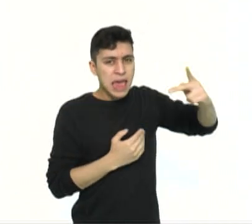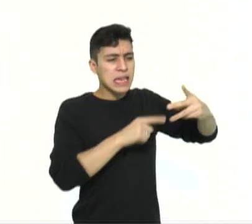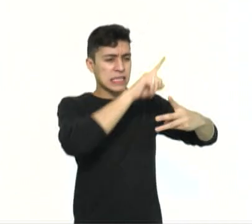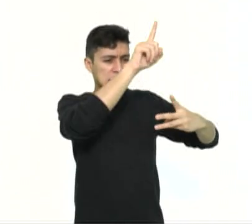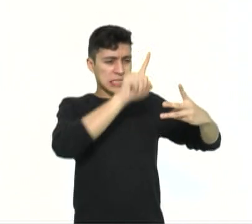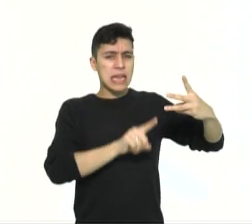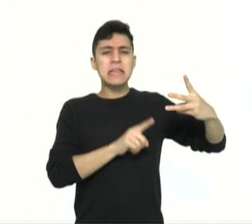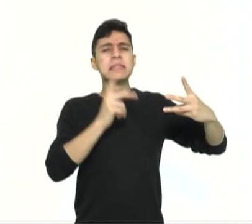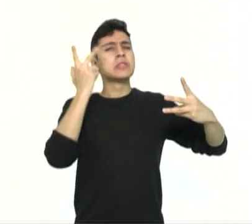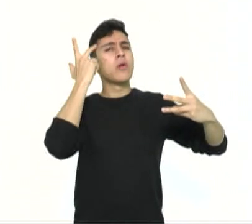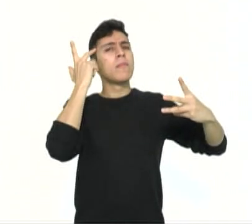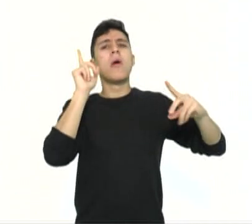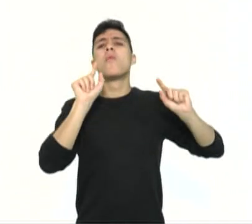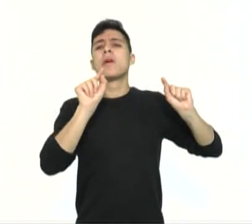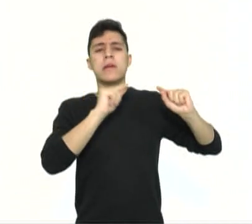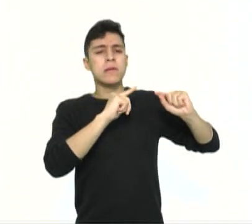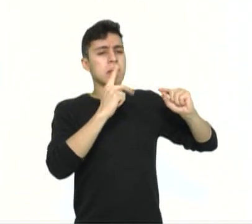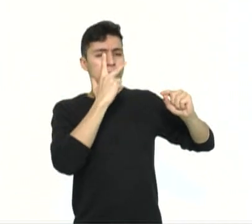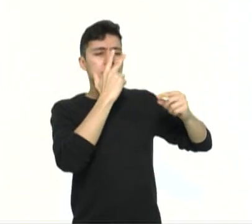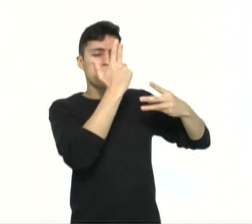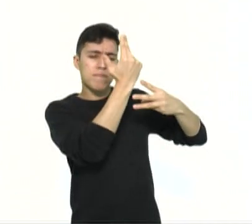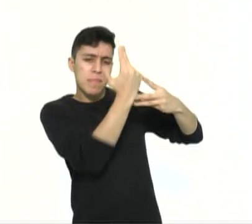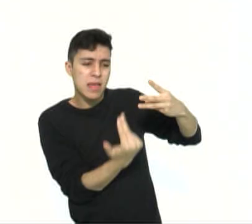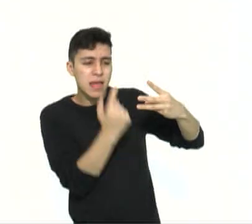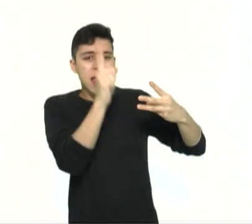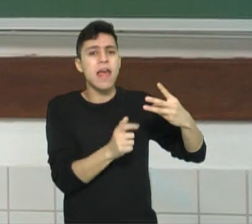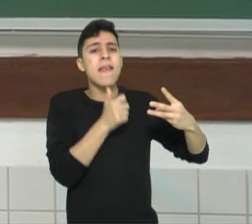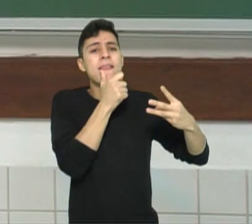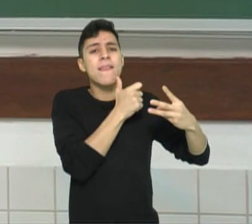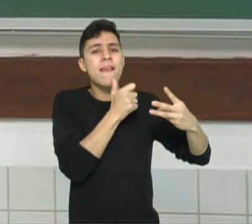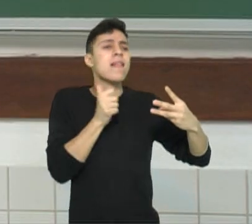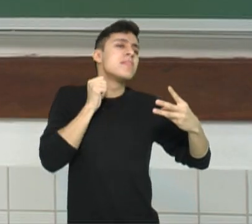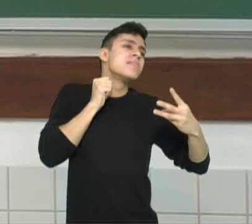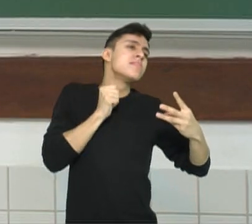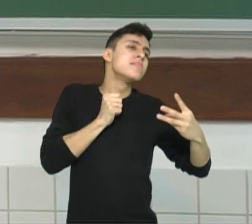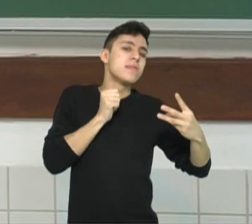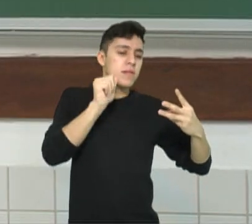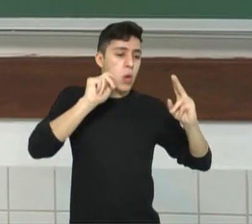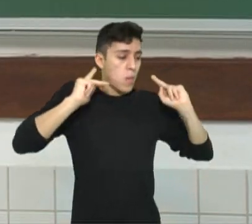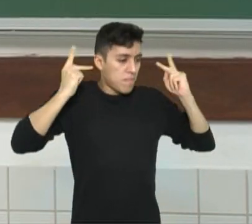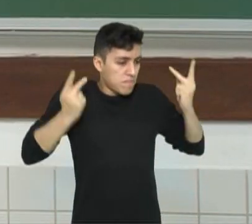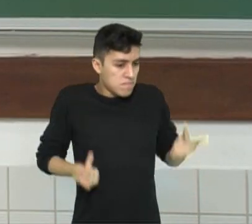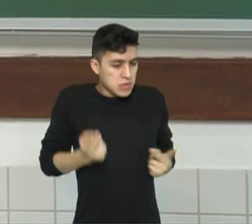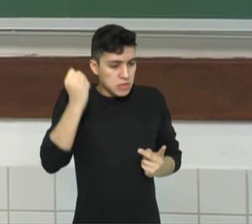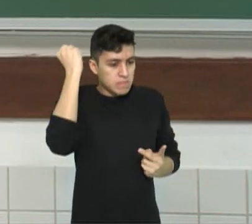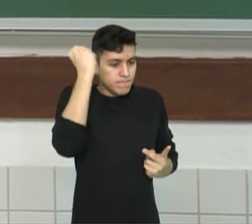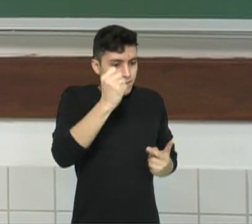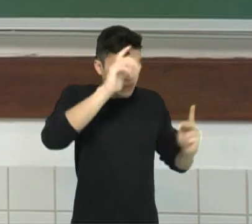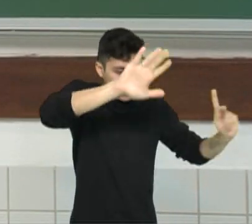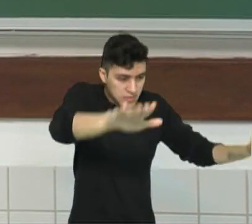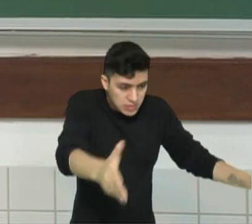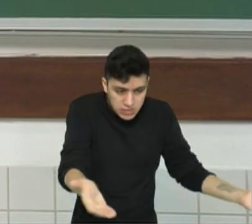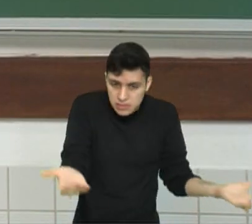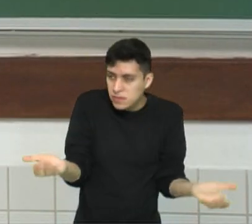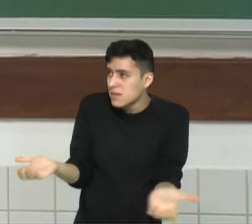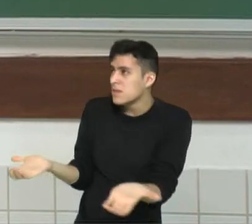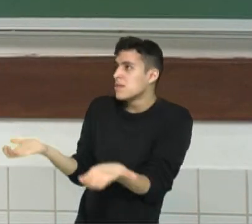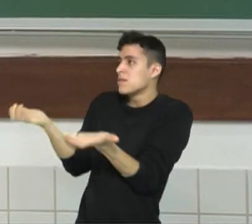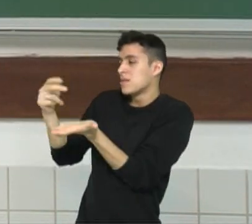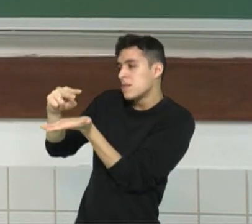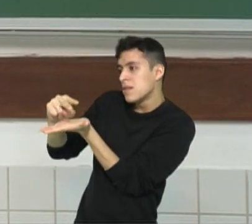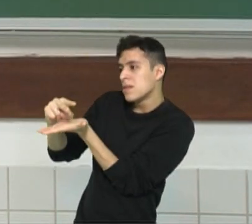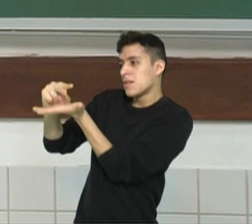esses povos era o uso do sacrifício humano aos seus deuses. E para a gente chegar, né,